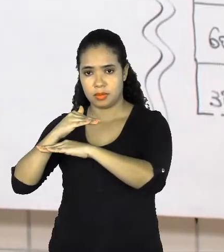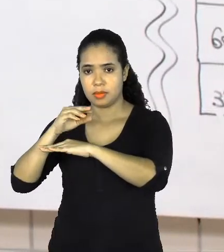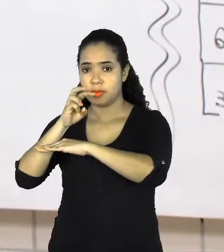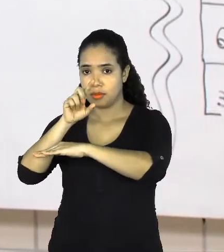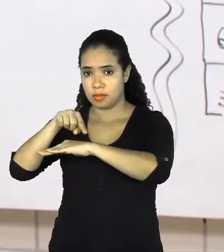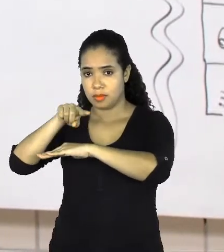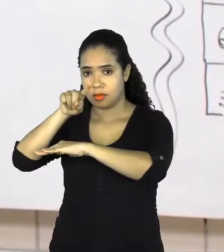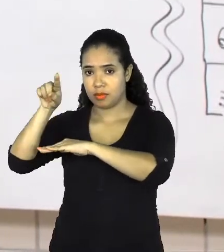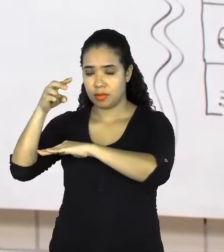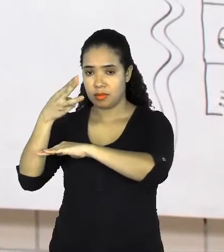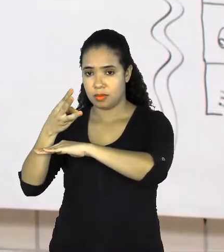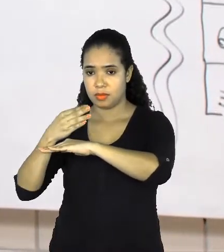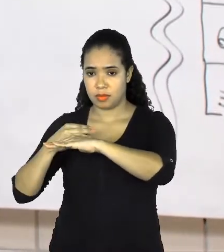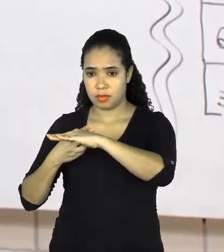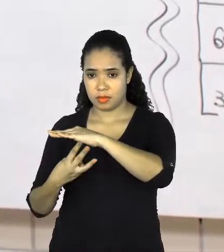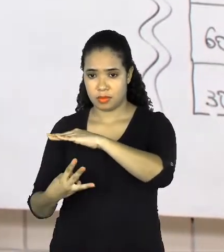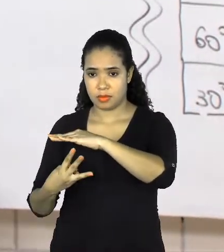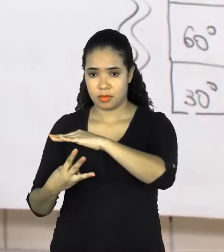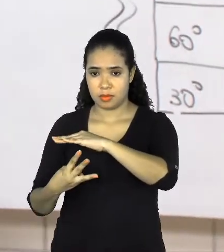3. Então,